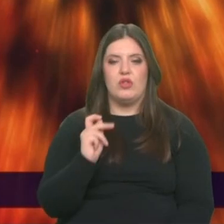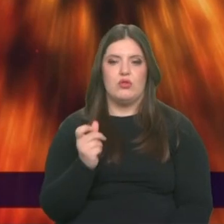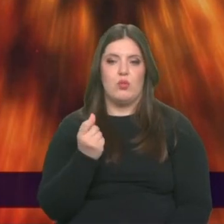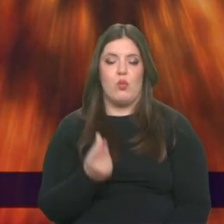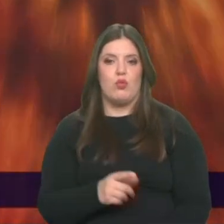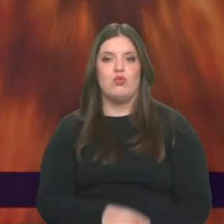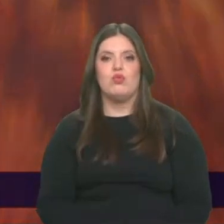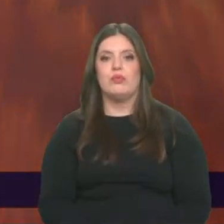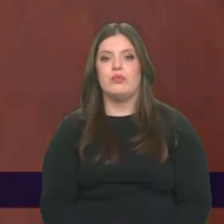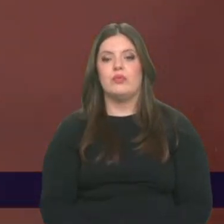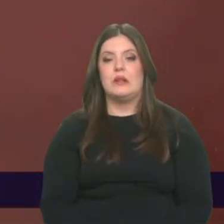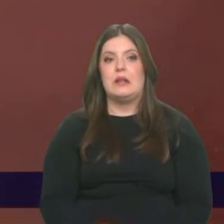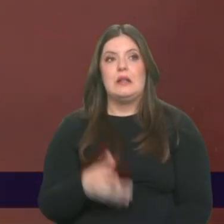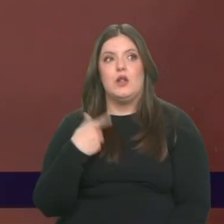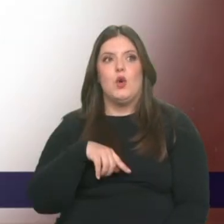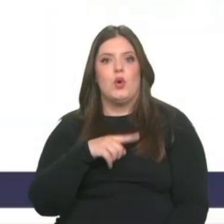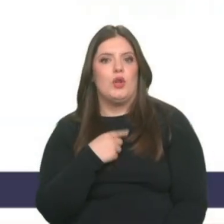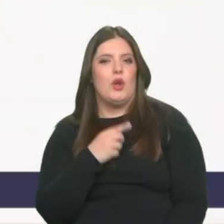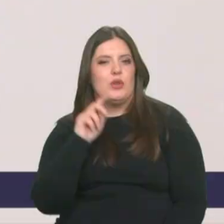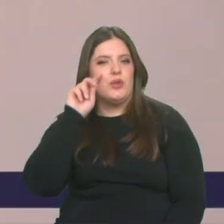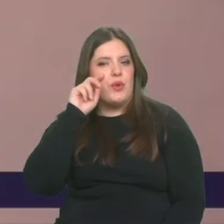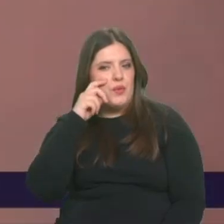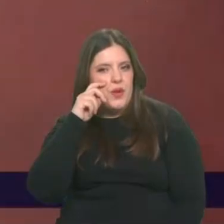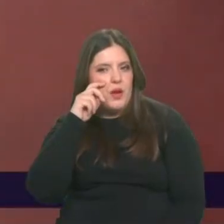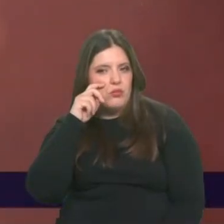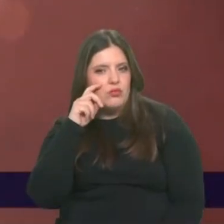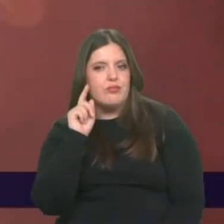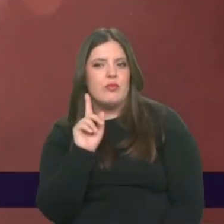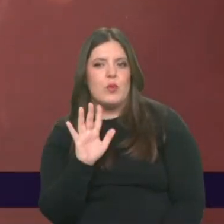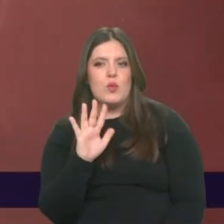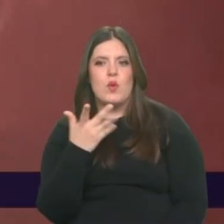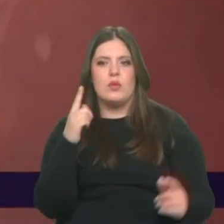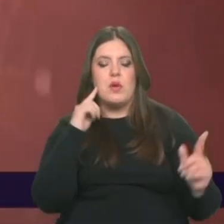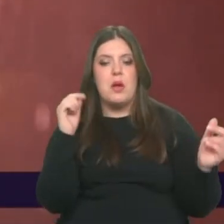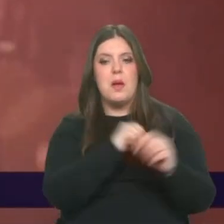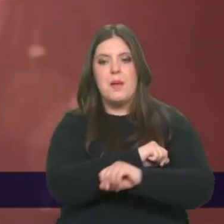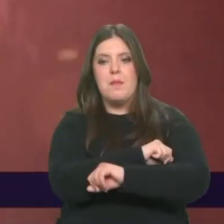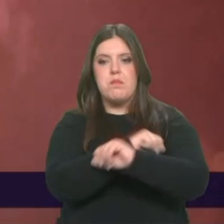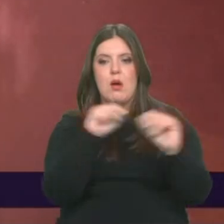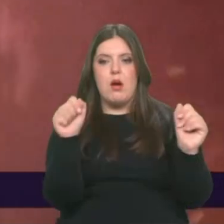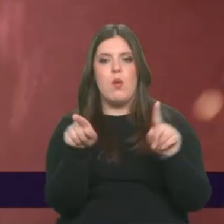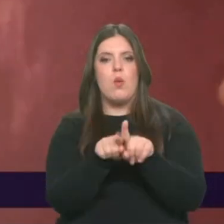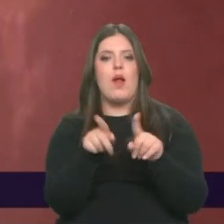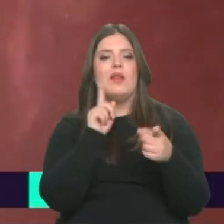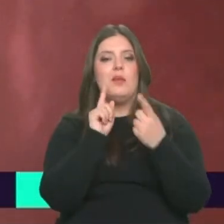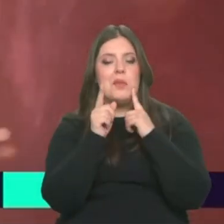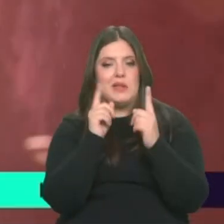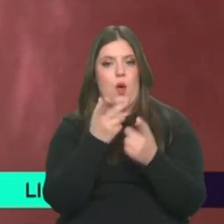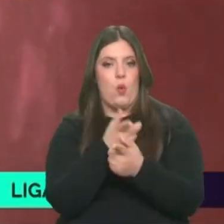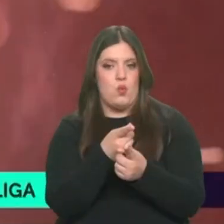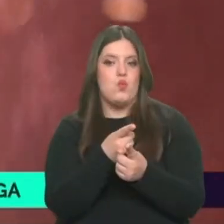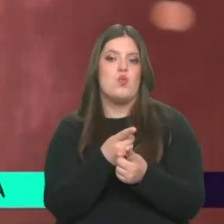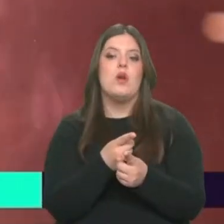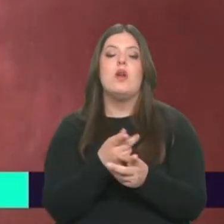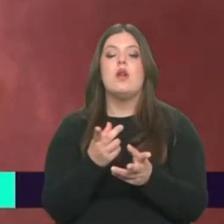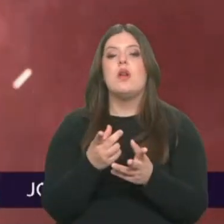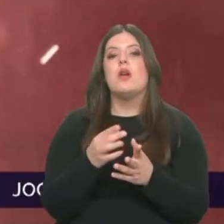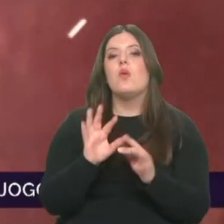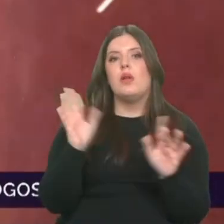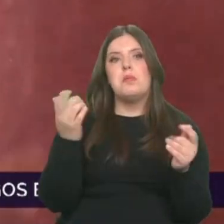milhões de anos. E o que nós desconfiamos fortemente é que quando explodiu, como esta animação, quando explodiu esta estrela